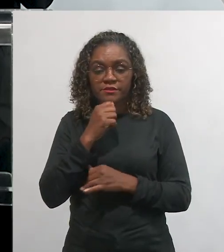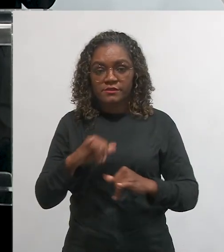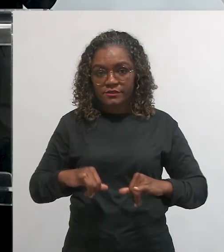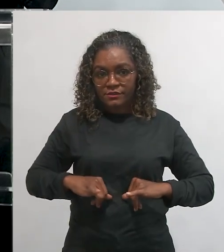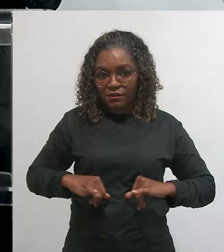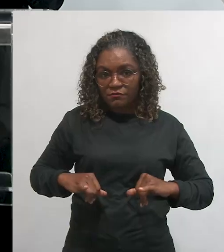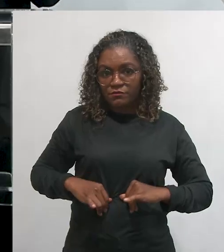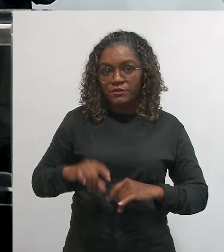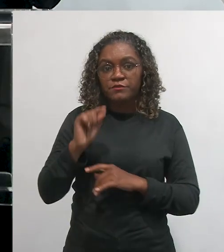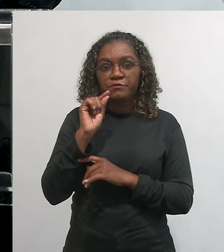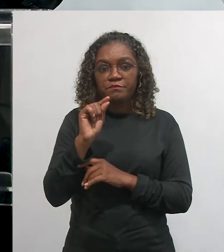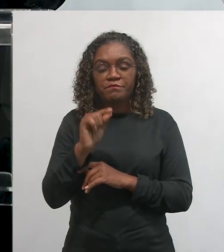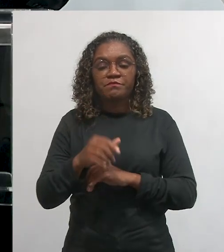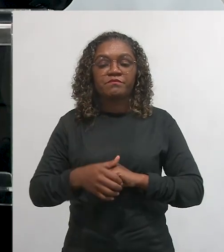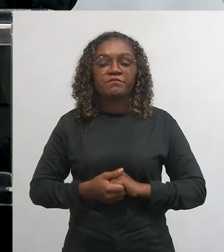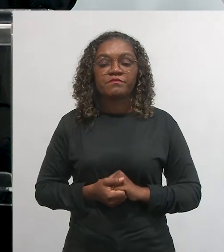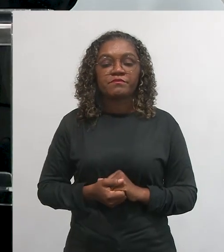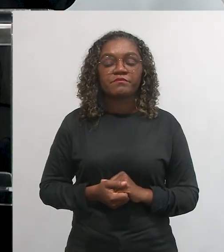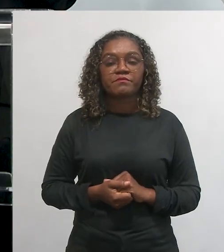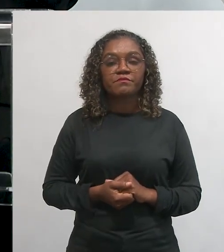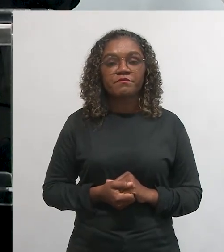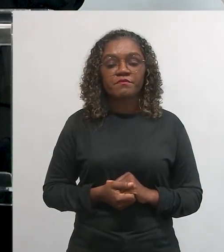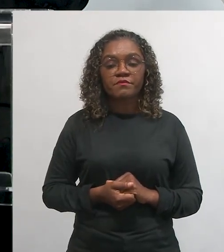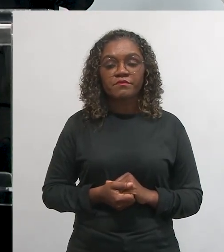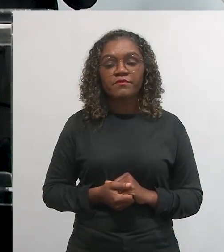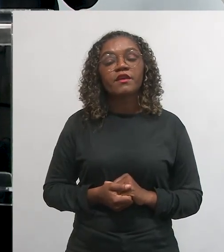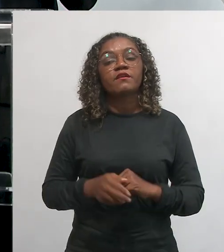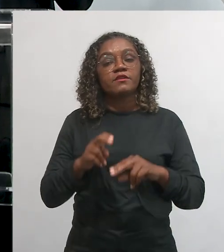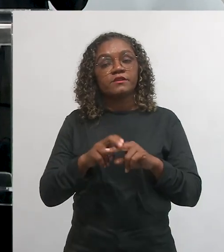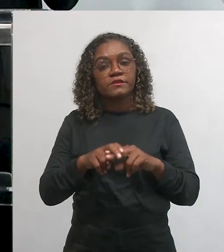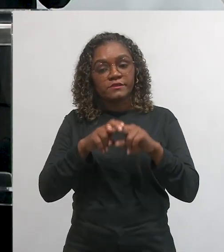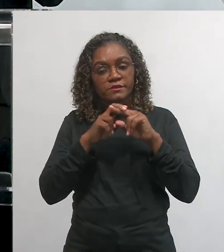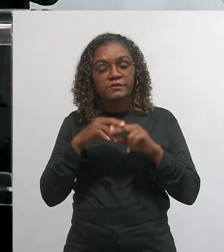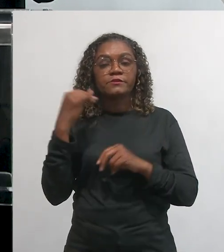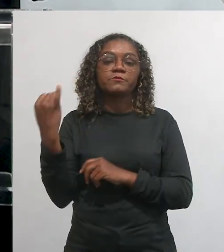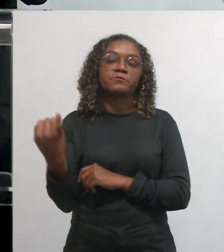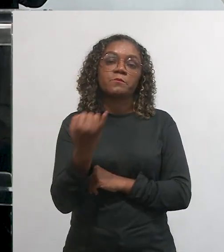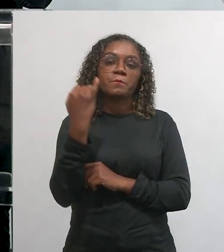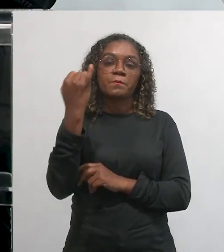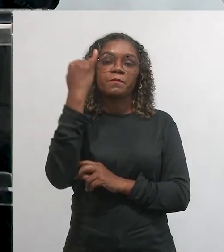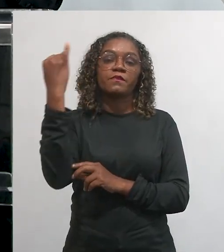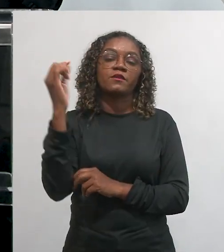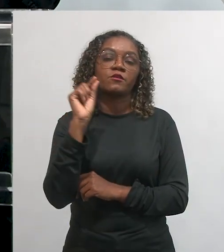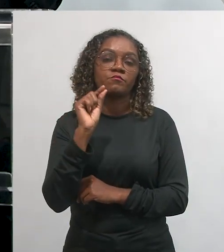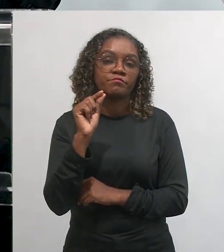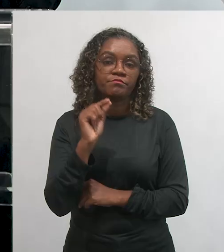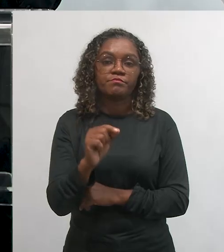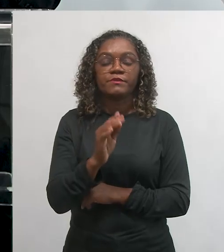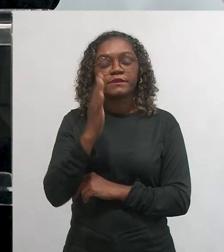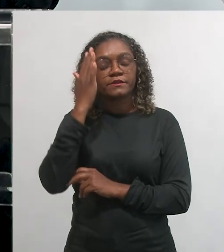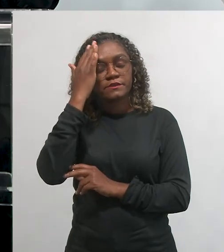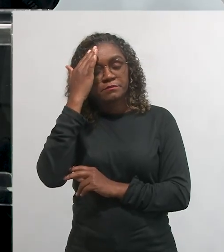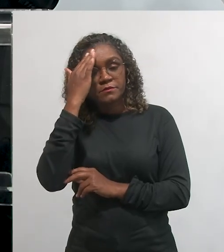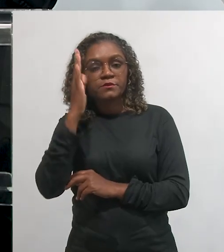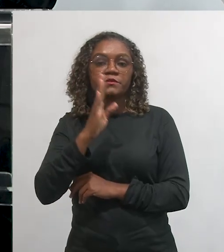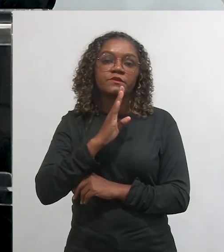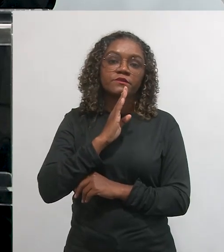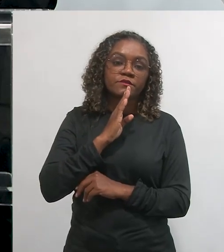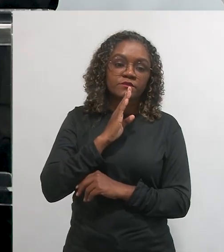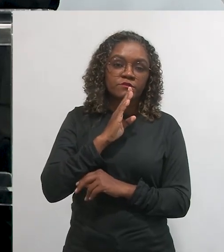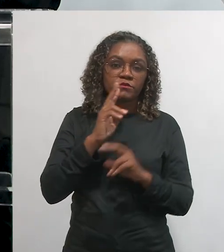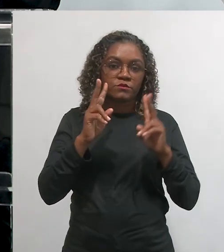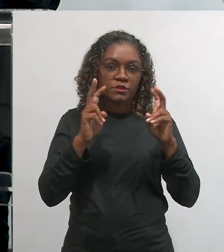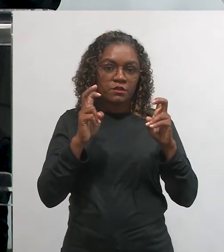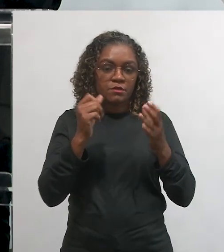que não tem uma outra coisa melhor, então é importante que não só conhecemos com profundidade o